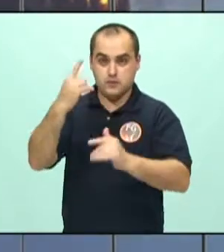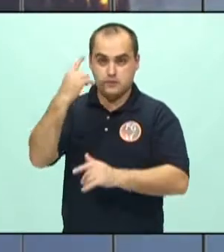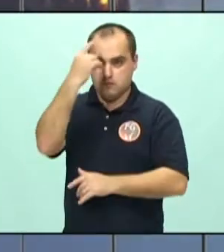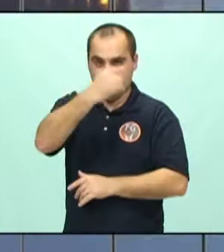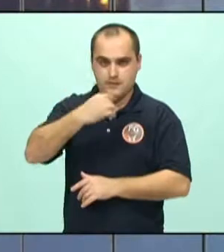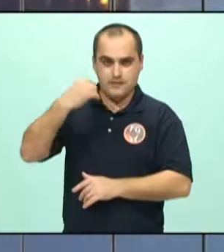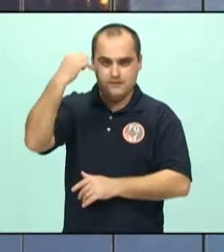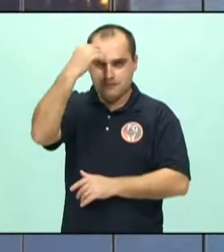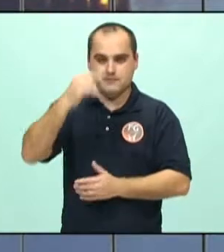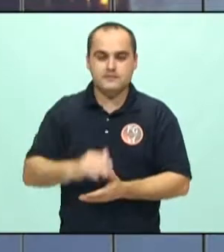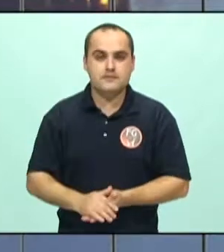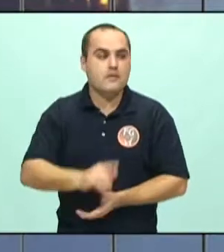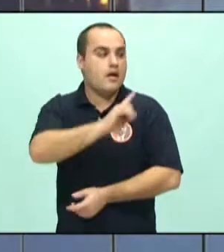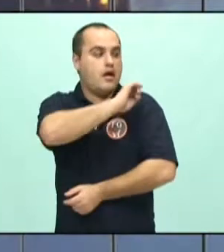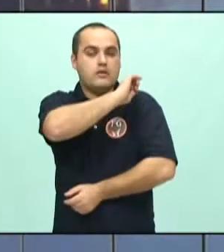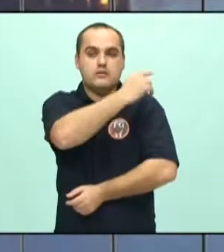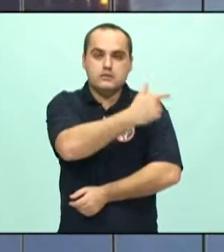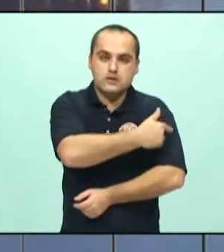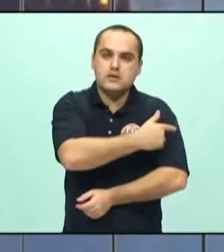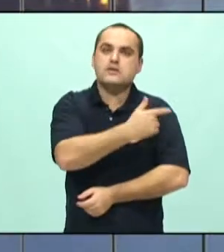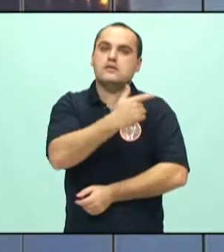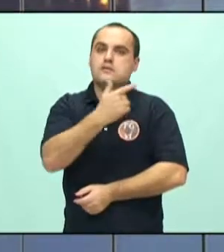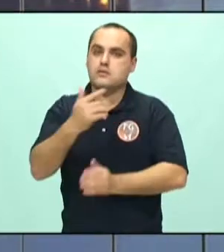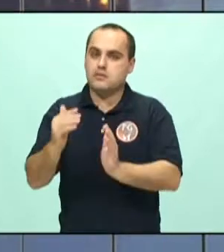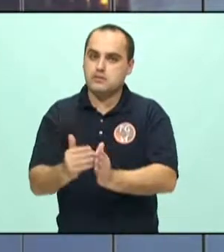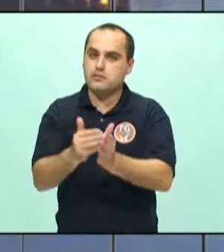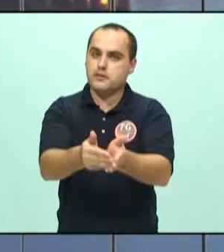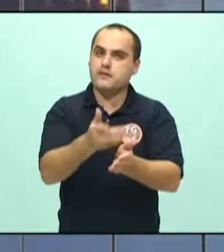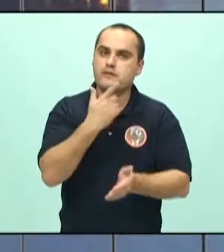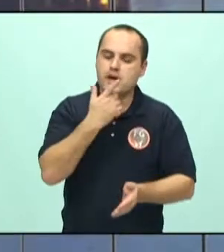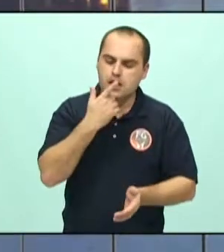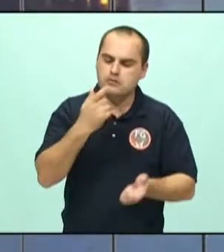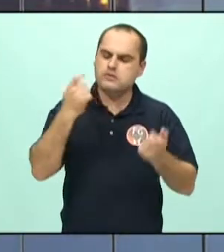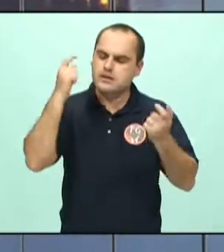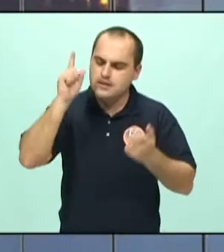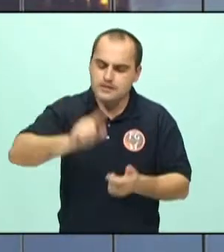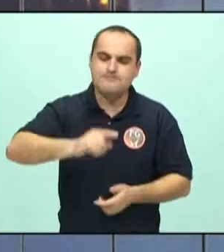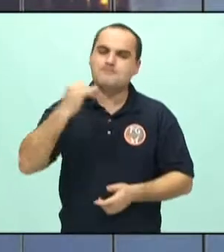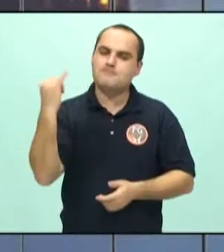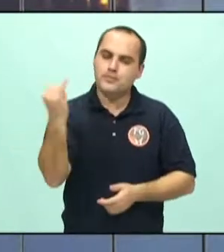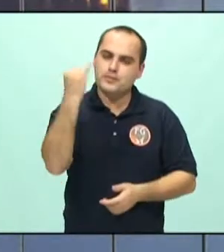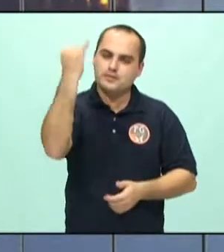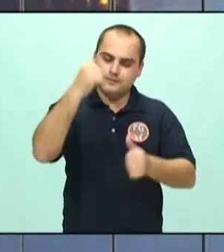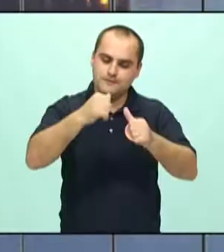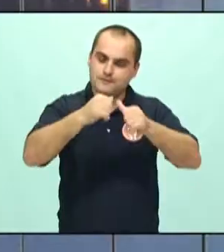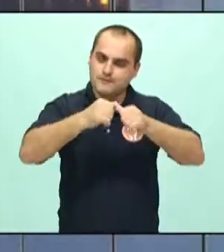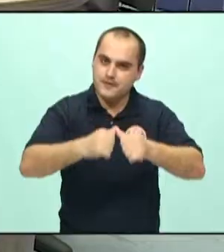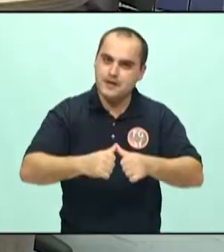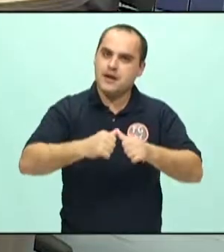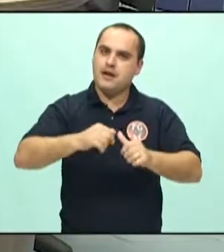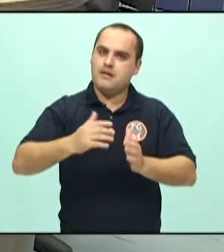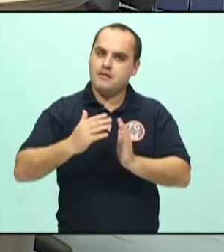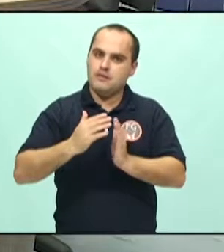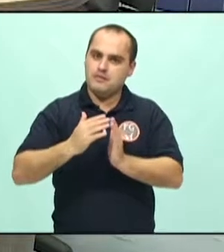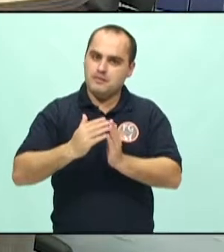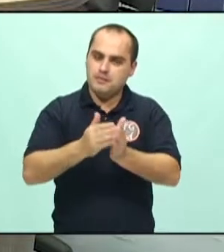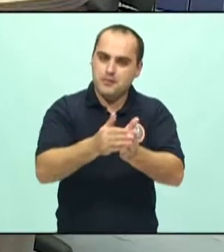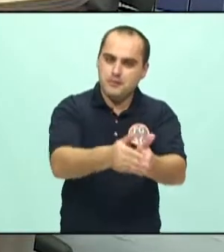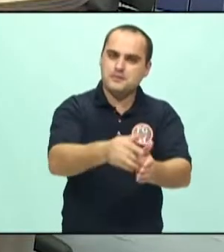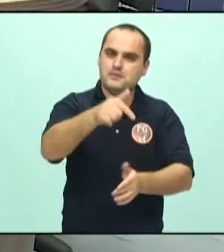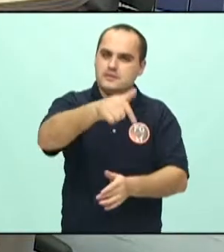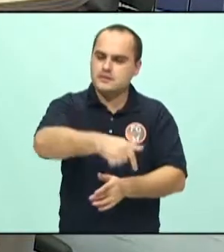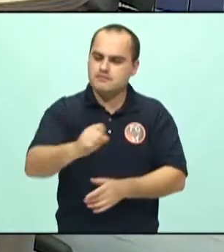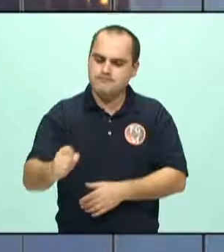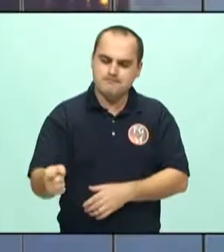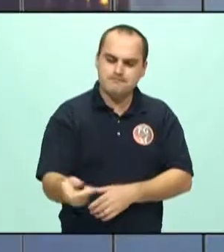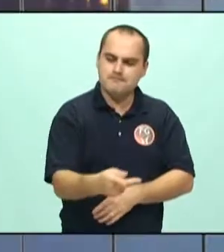portuária defendendo o porto público, de que é importante permanecer o modelo do porto público que dá oportunidade para todos,